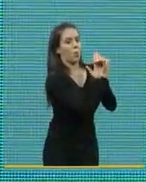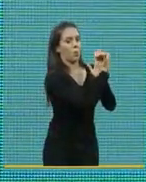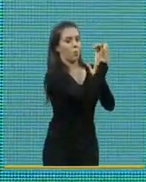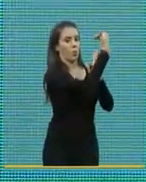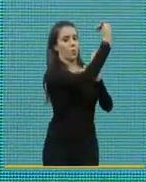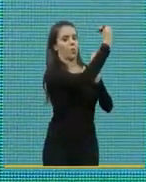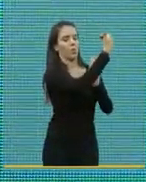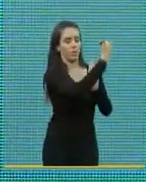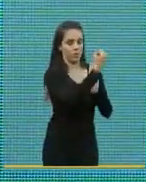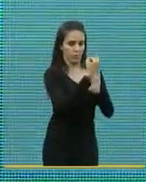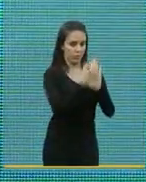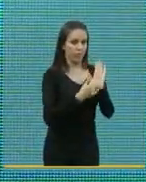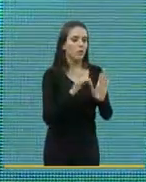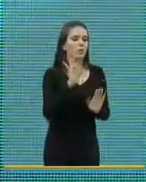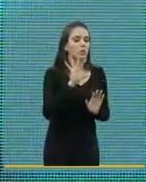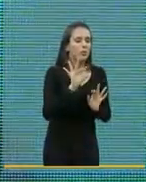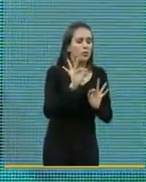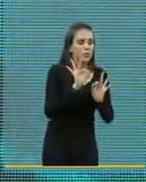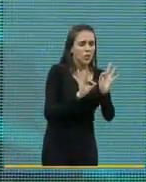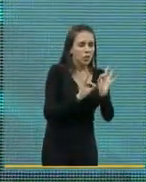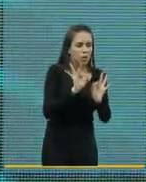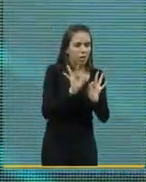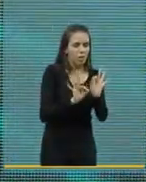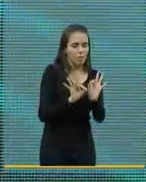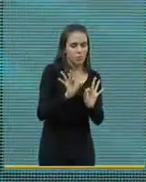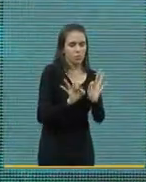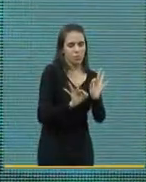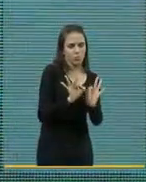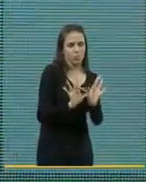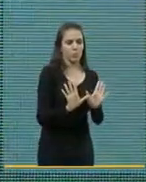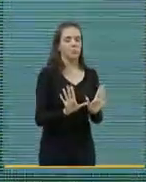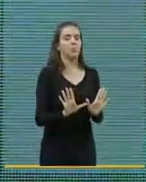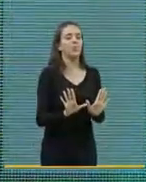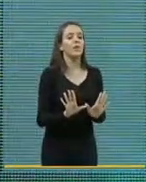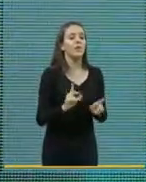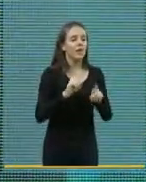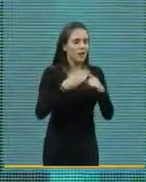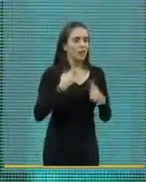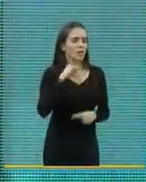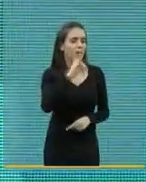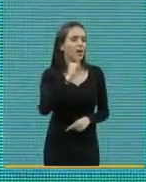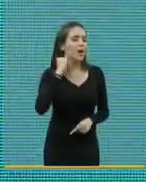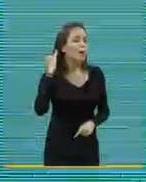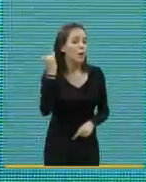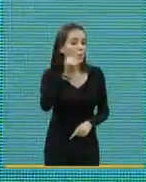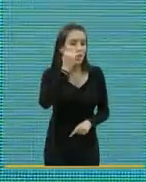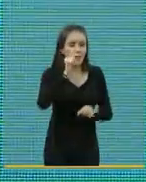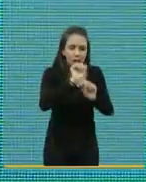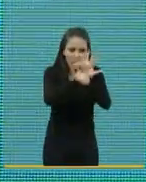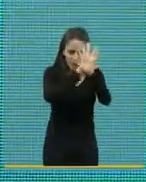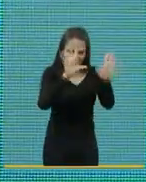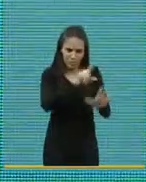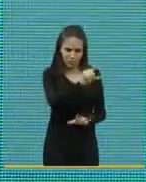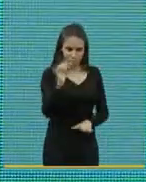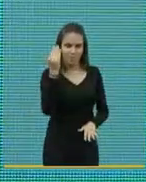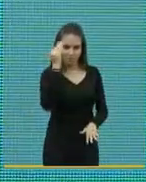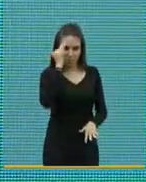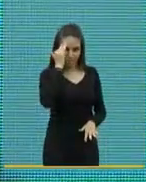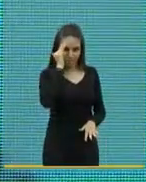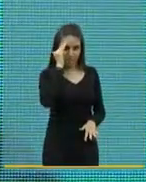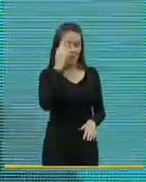carga tributária houve pequenos ajustes portanto é muito importante deixar claro isso nós não podemos